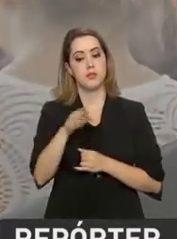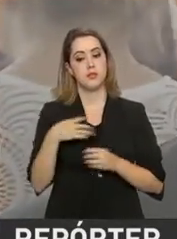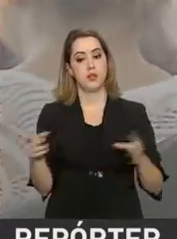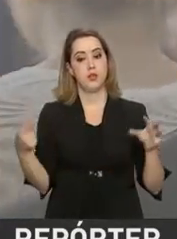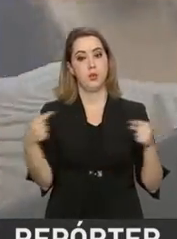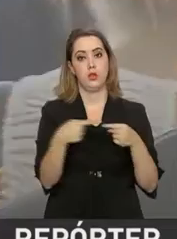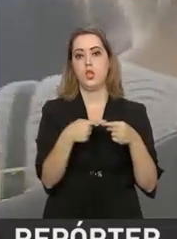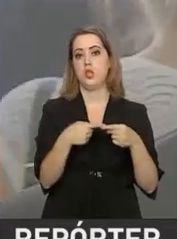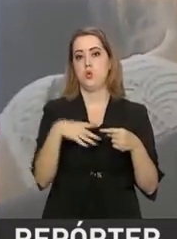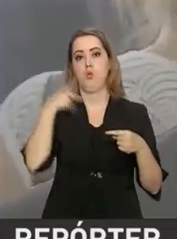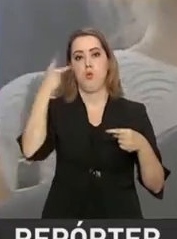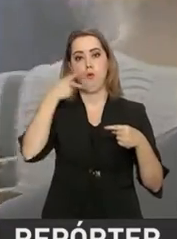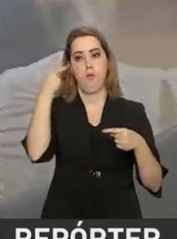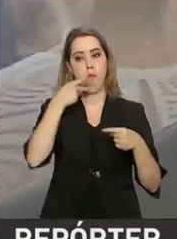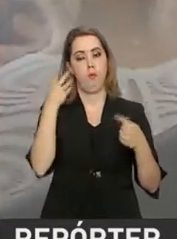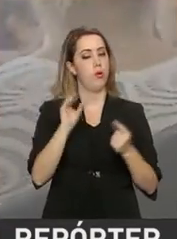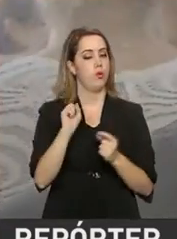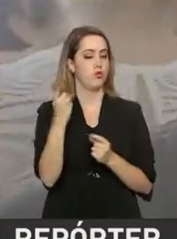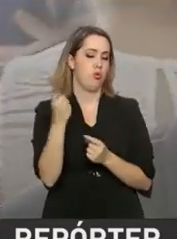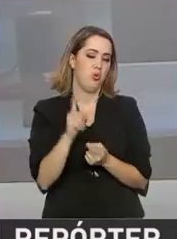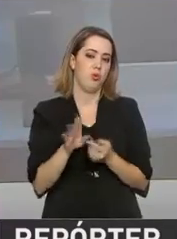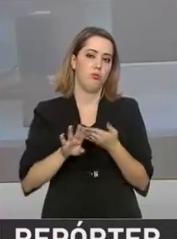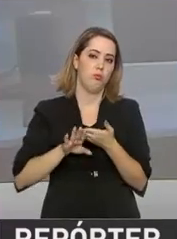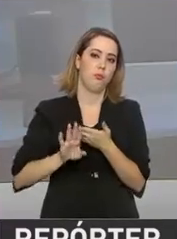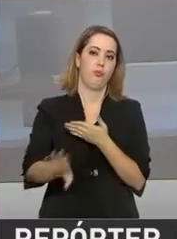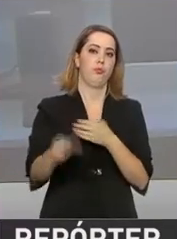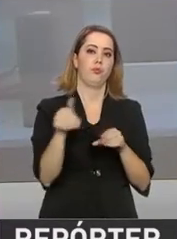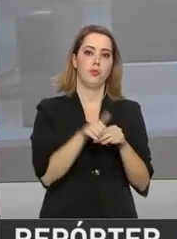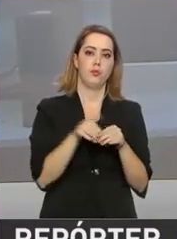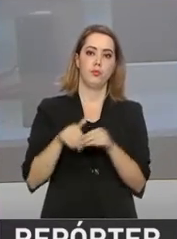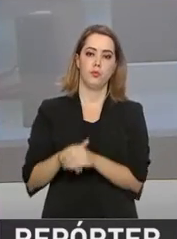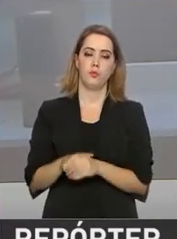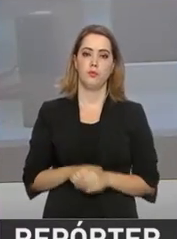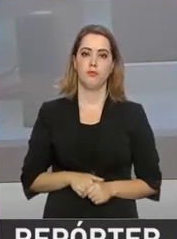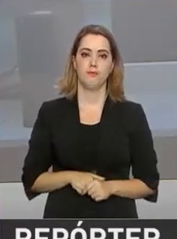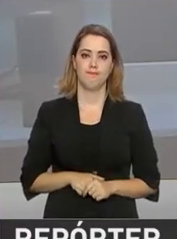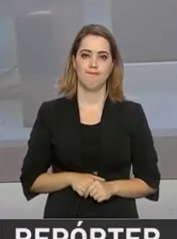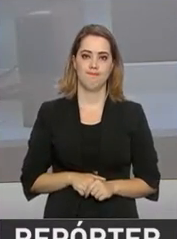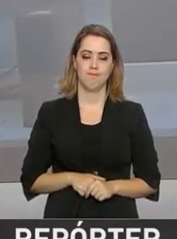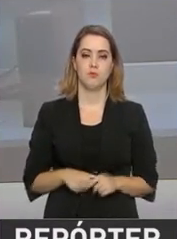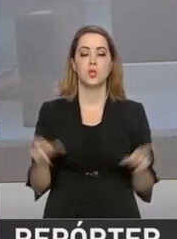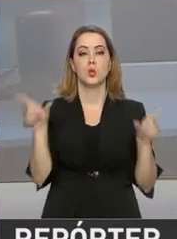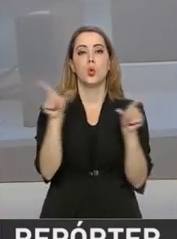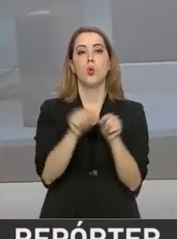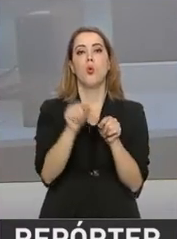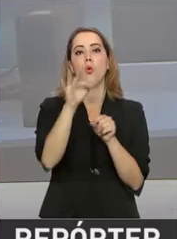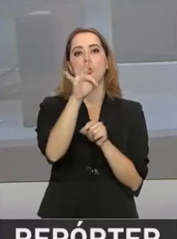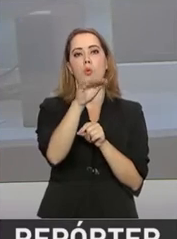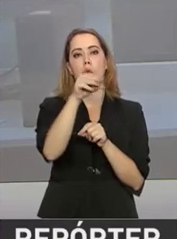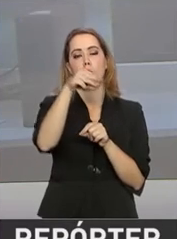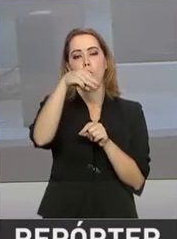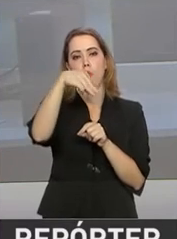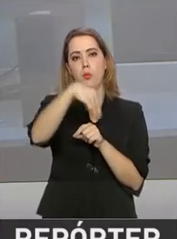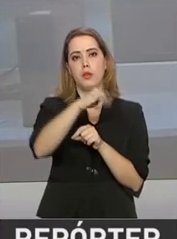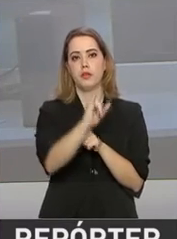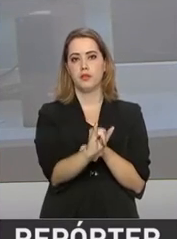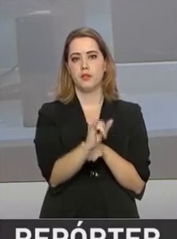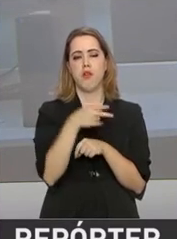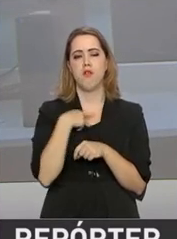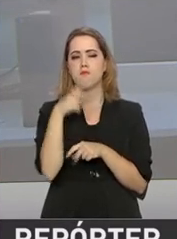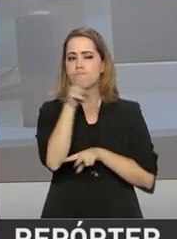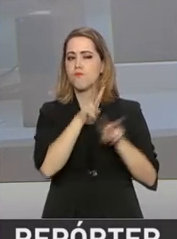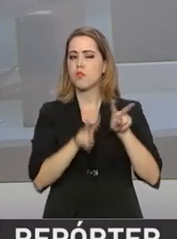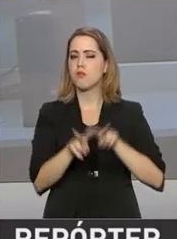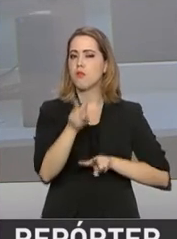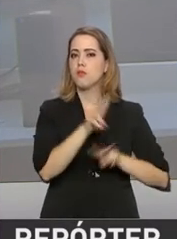afastar isso é de qualquer eleição o fundo monetário internacional avalia que o brasil está perto de sair